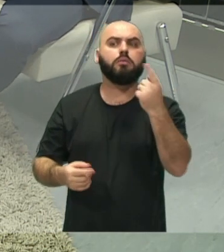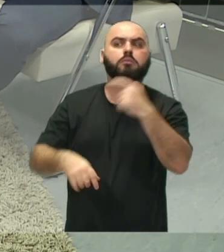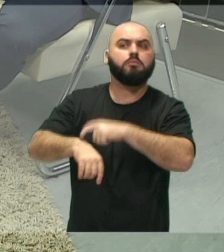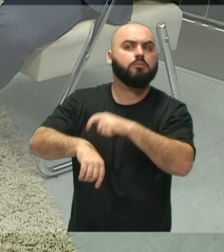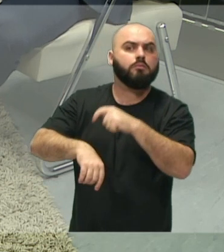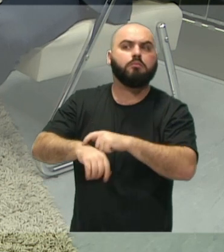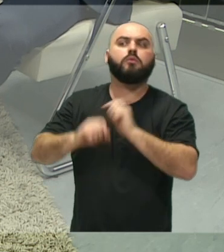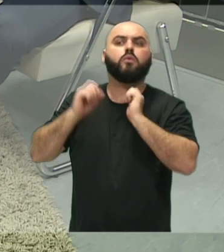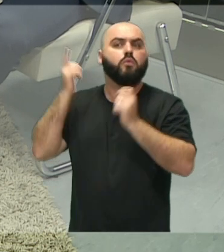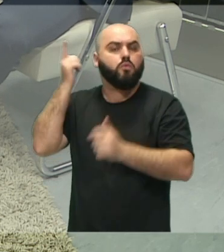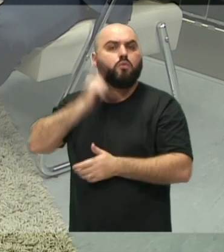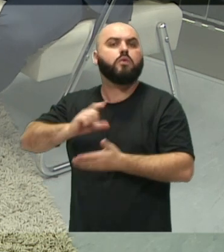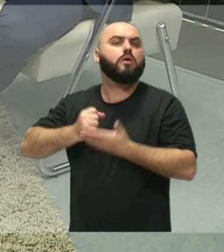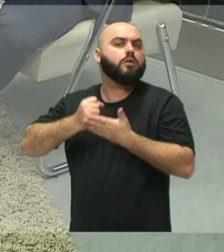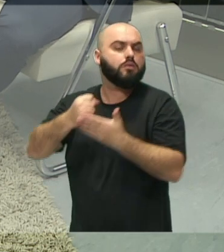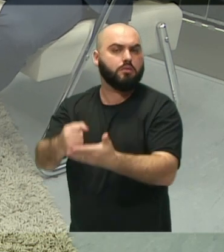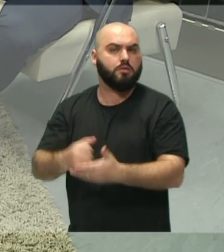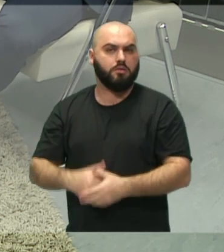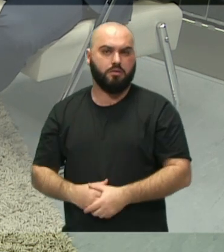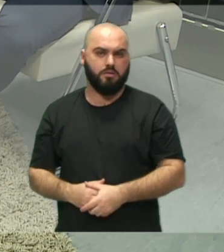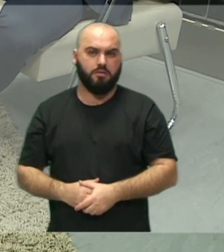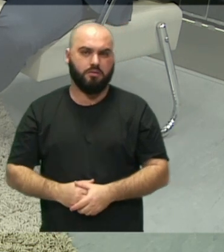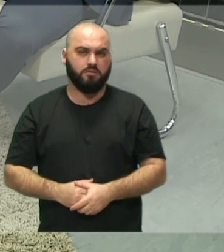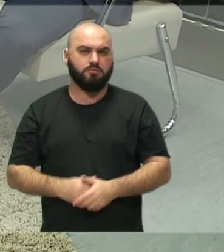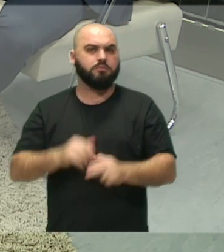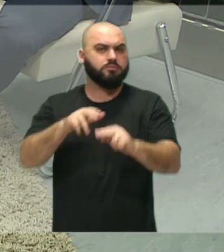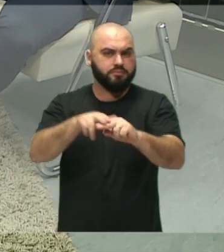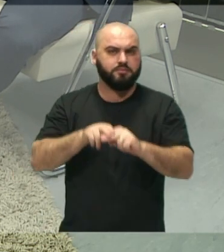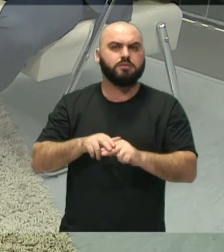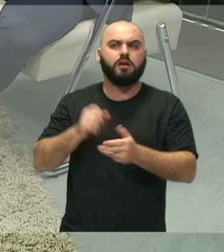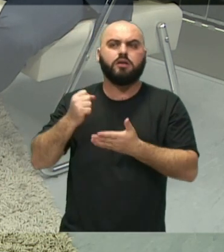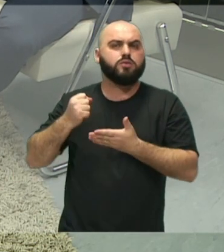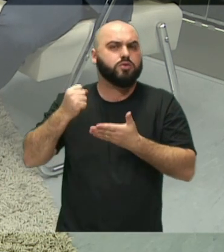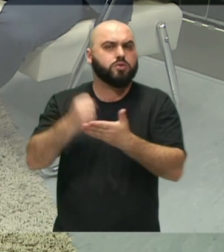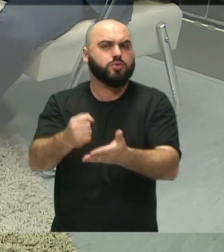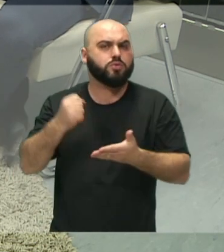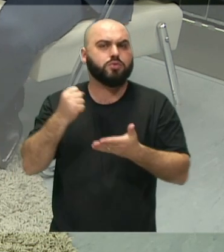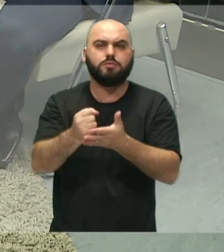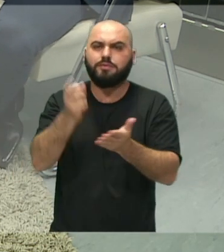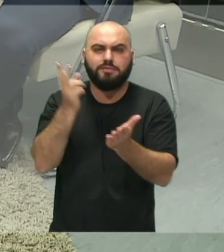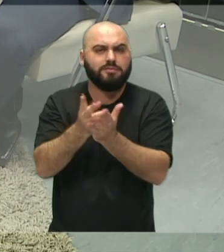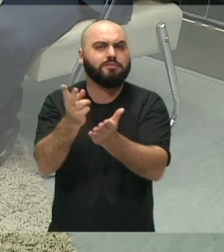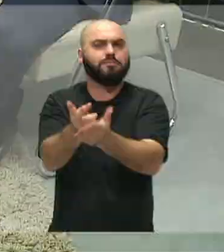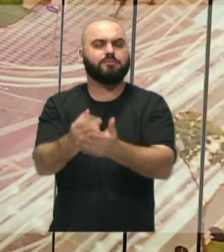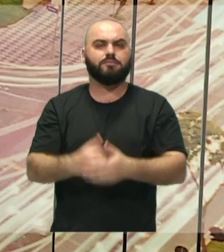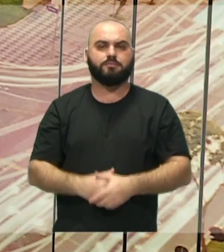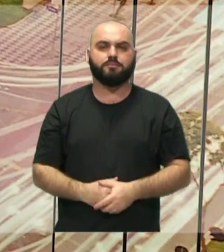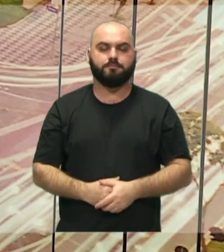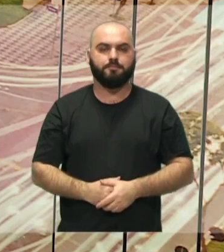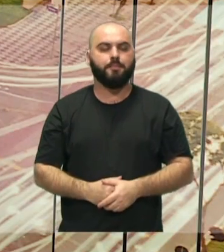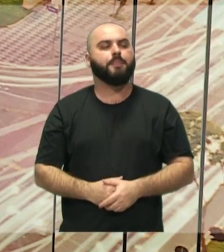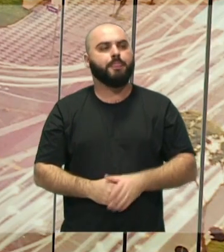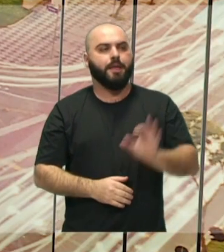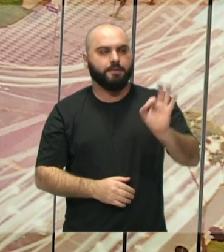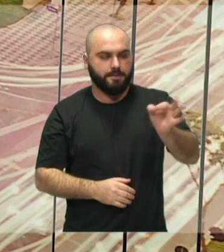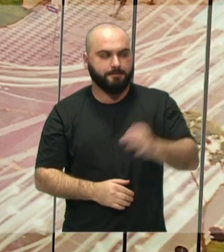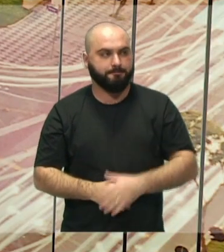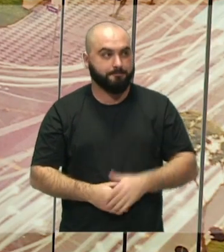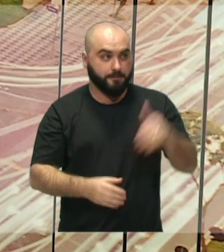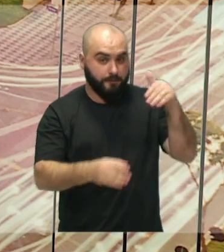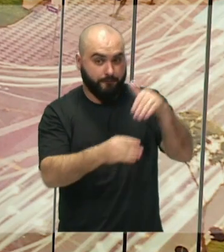Então, eu acho que isso tudo leva de forma espontânea querer contribuir. O senhor nas eleições de 2020